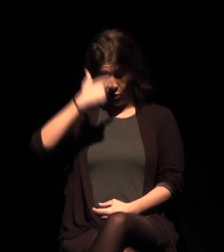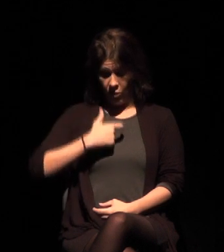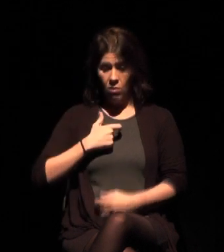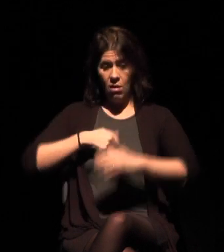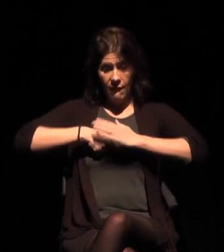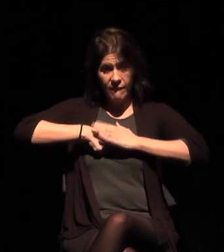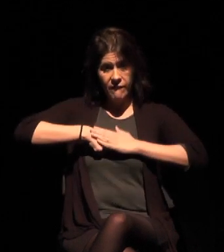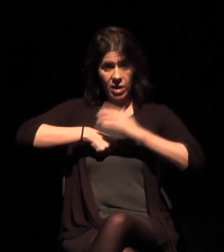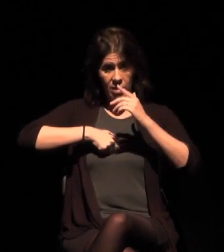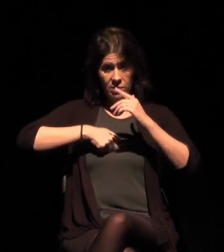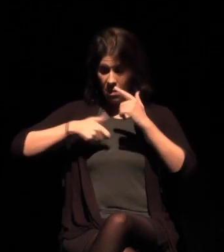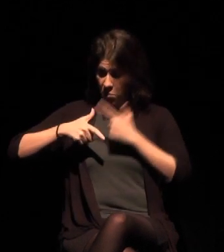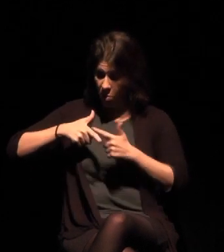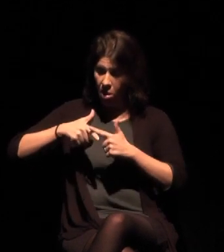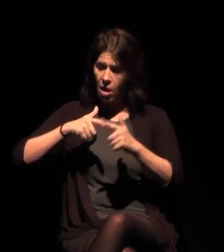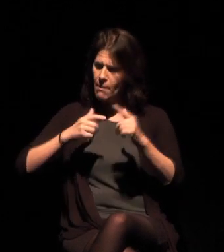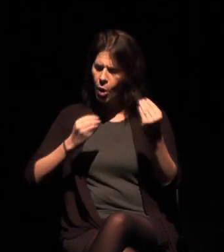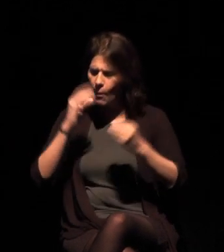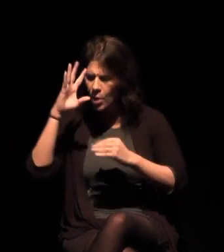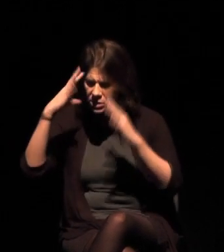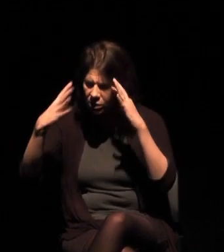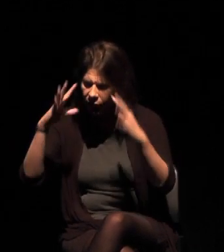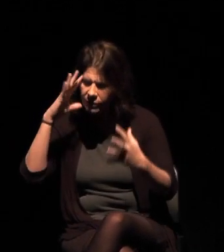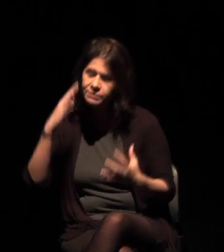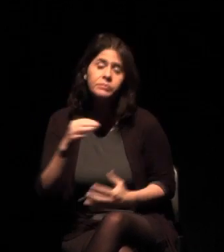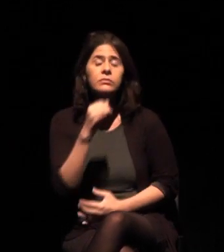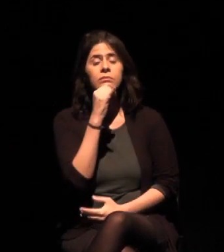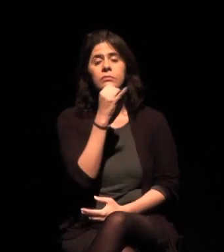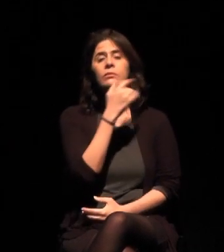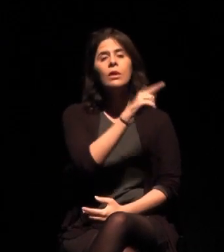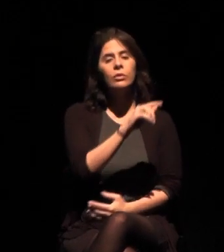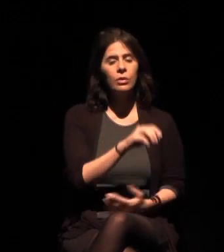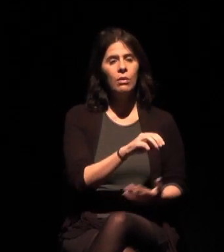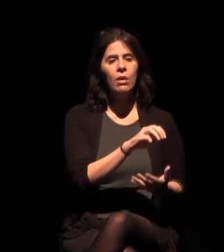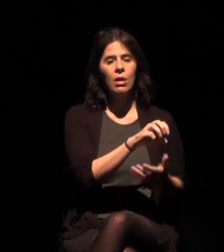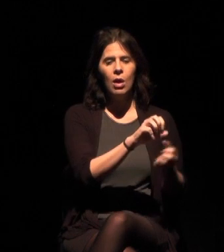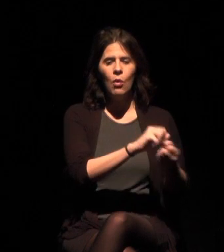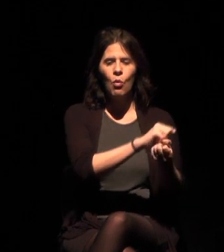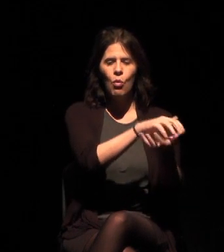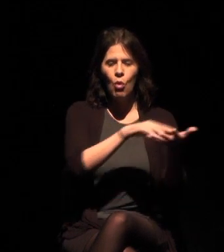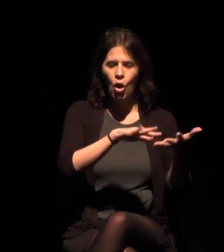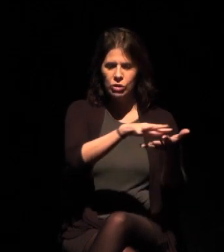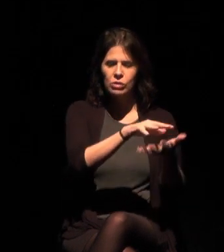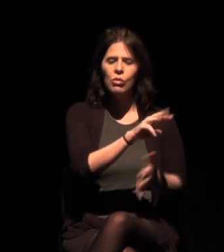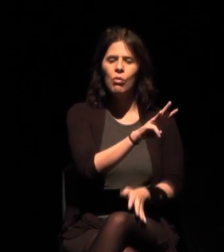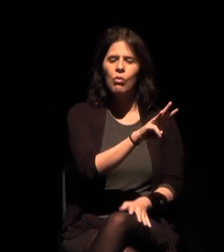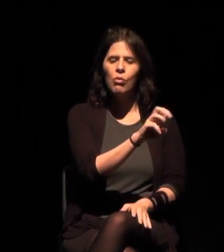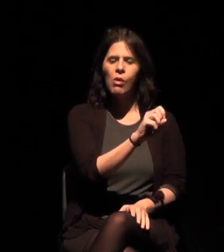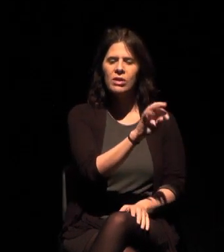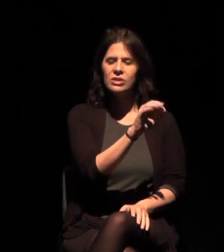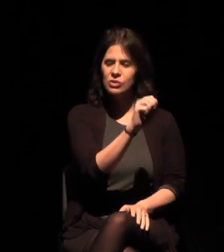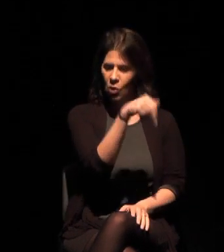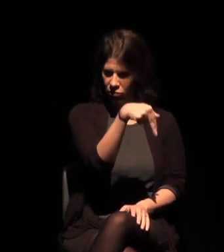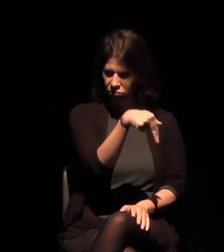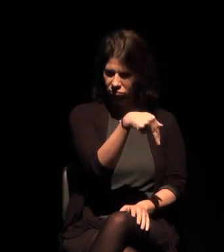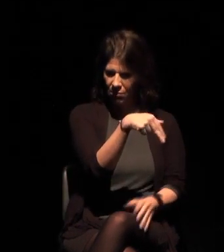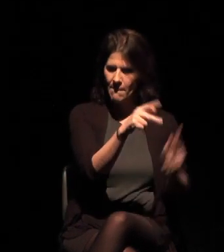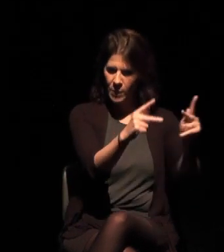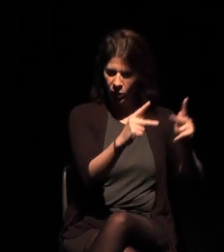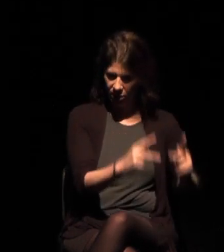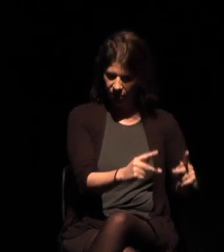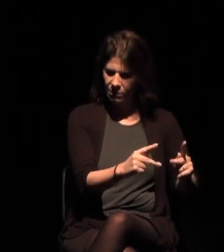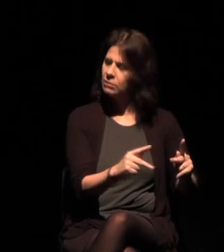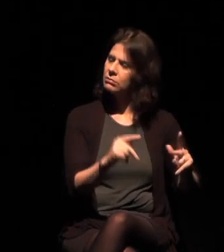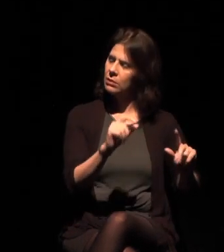watson da ibm que talvez se tenha ouvido falar com esse é um programa que responde questões né é ótimo e guarda na memória toda a